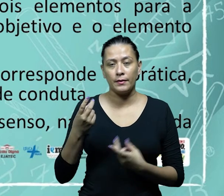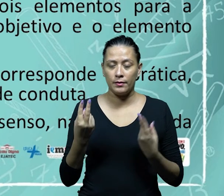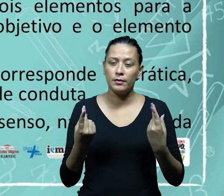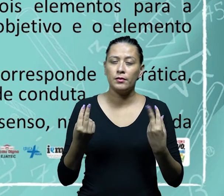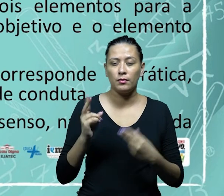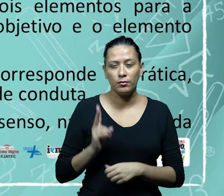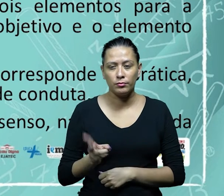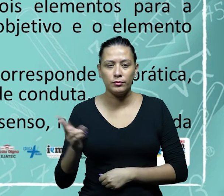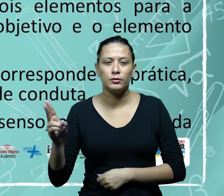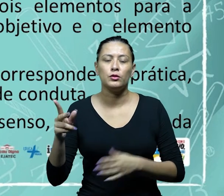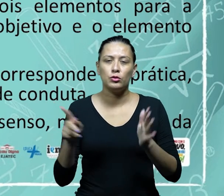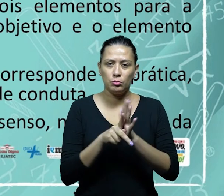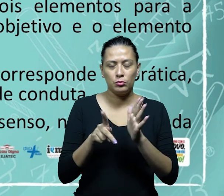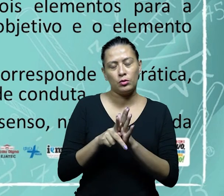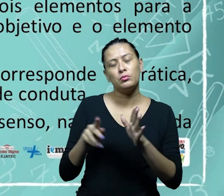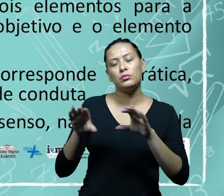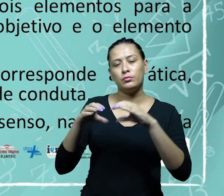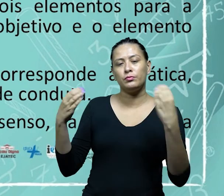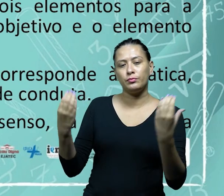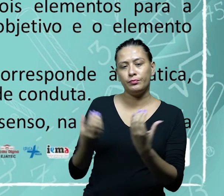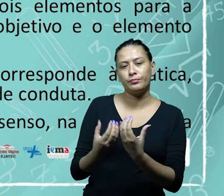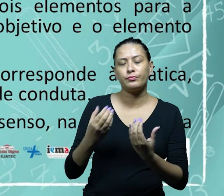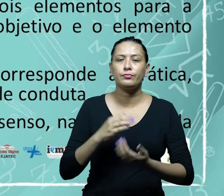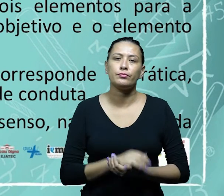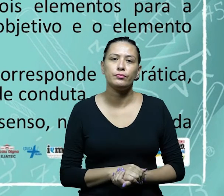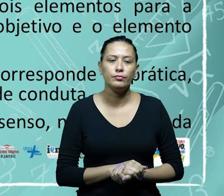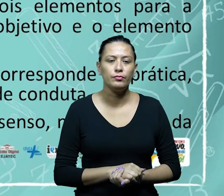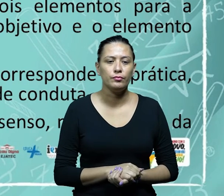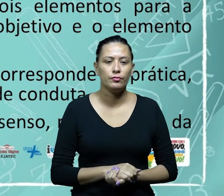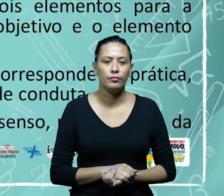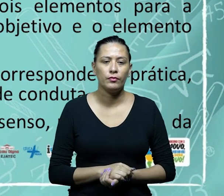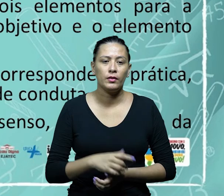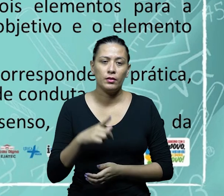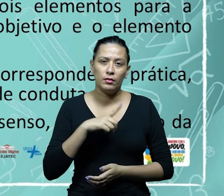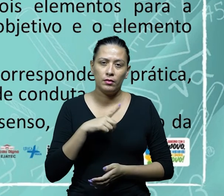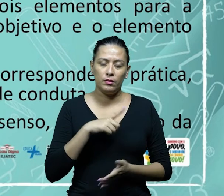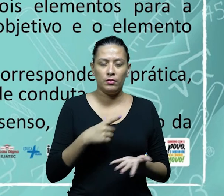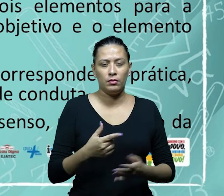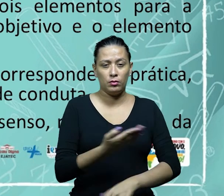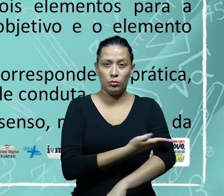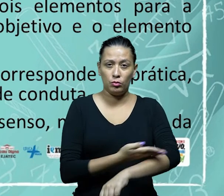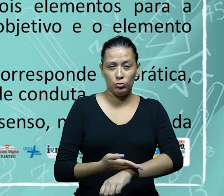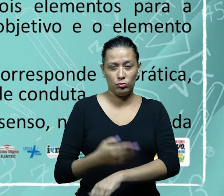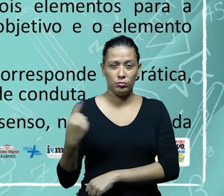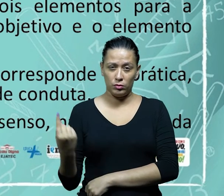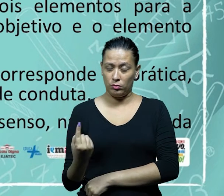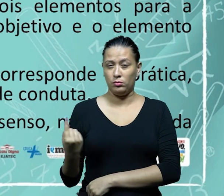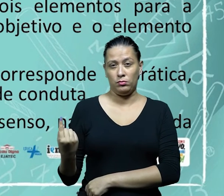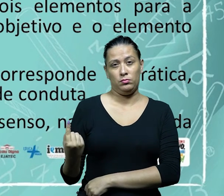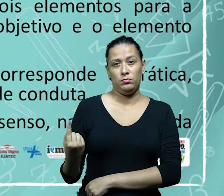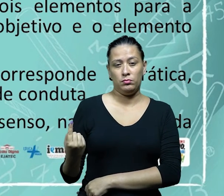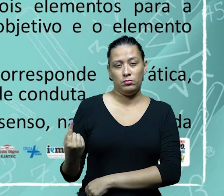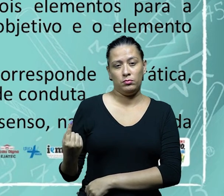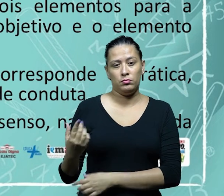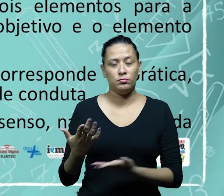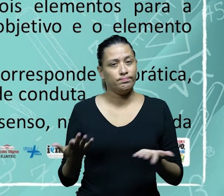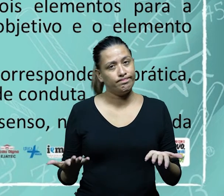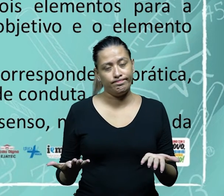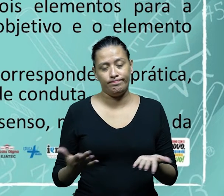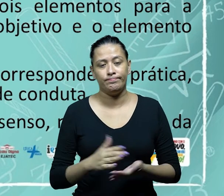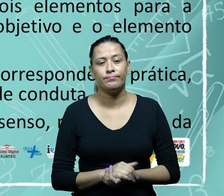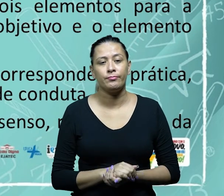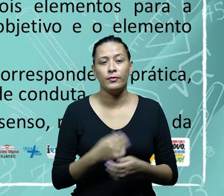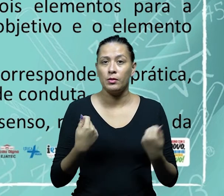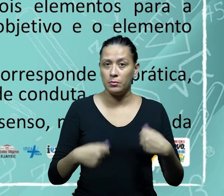e constante pelos membros da comunidade não basta de fato ter o costume individual né ter um